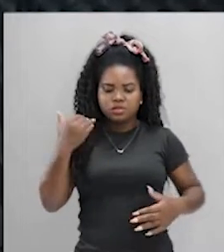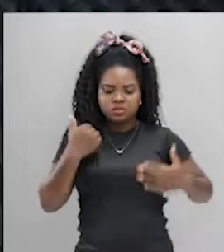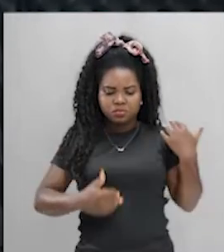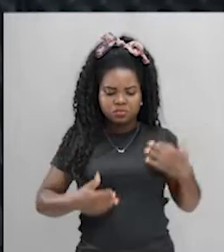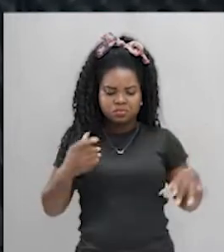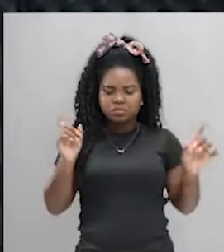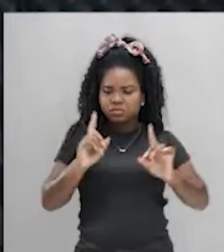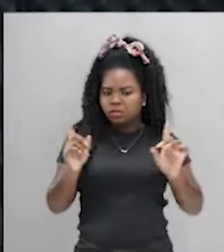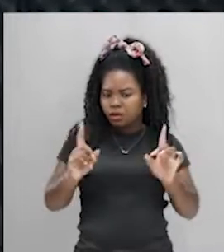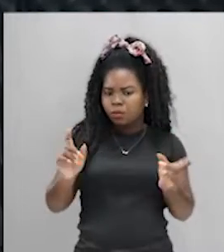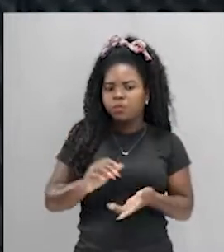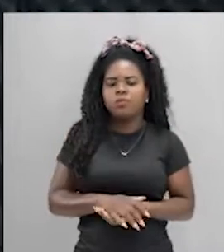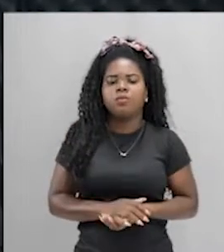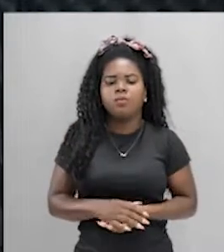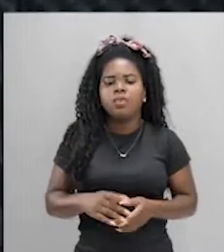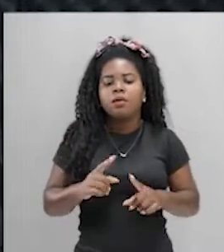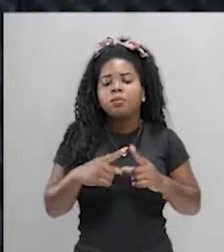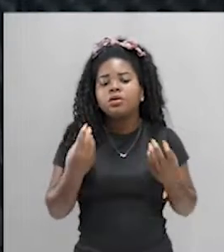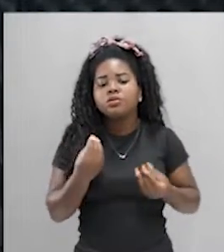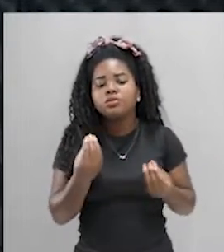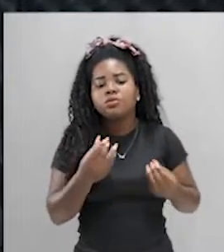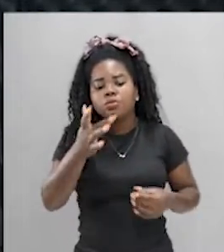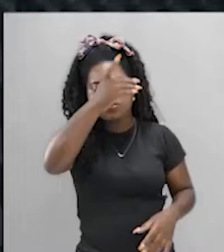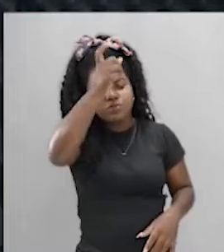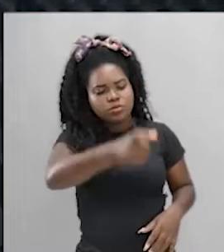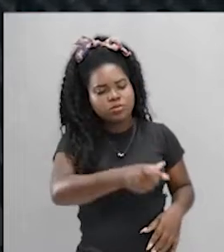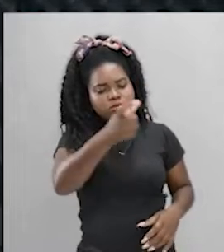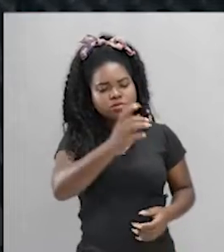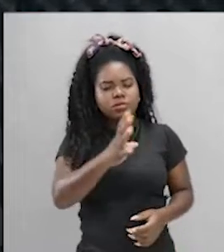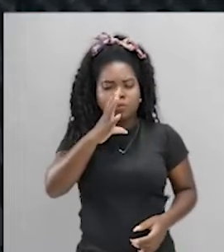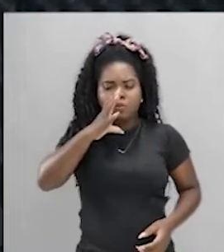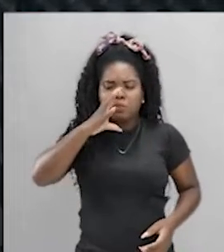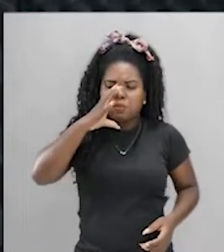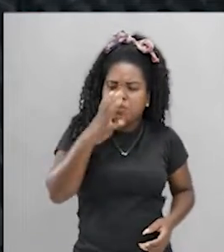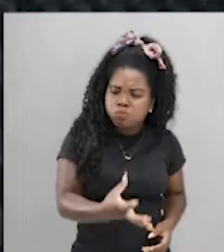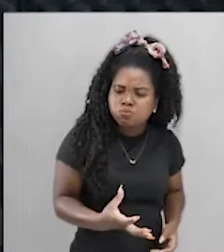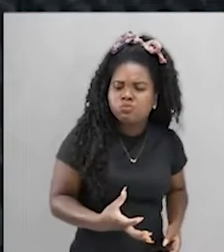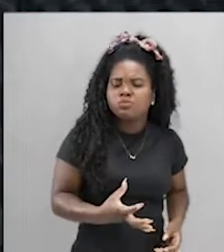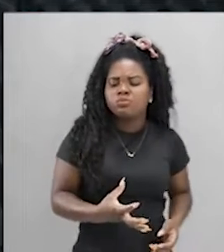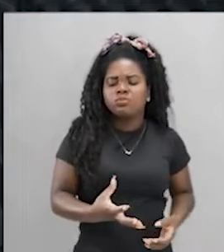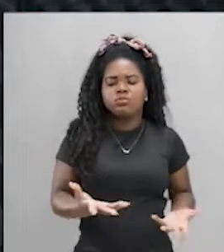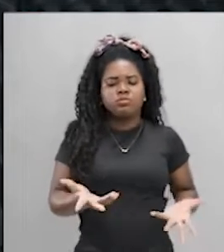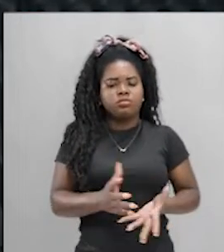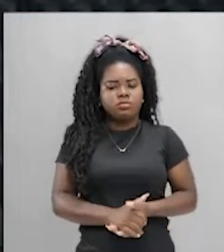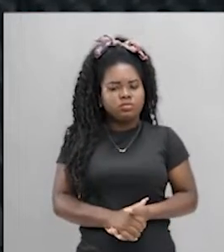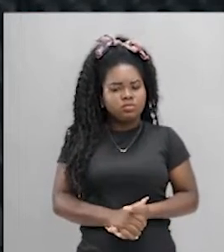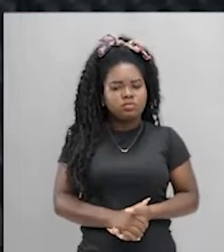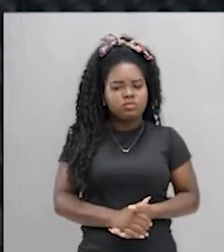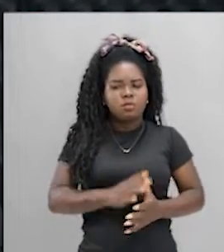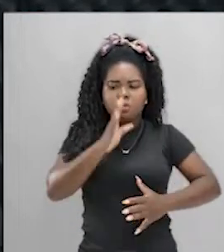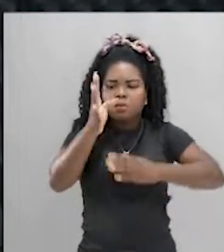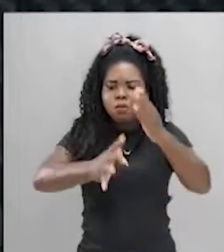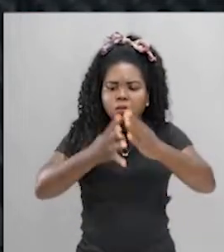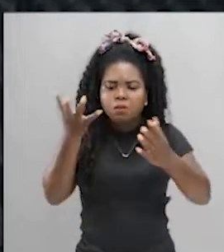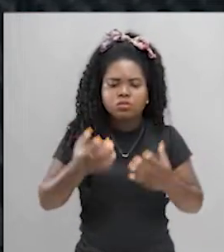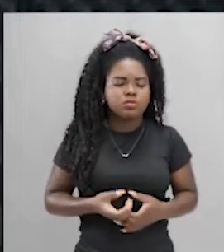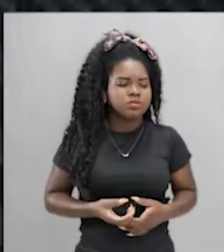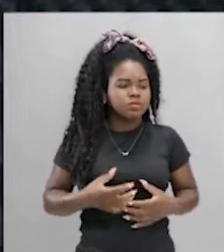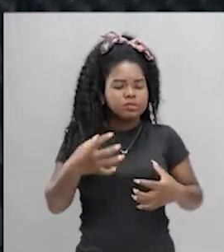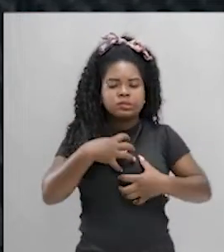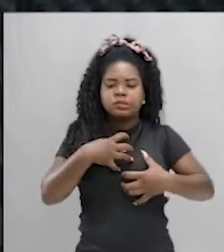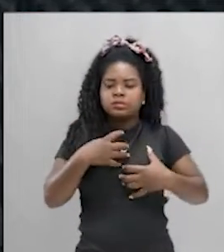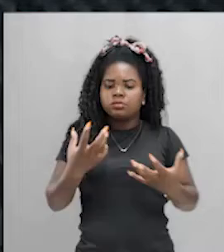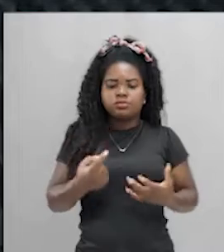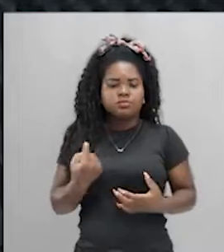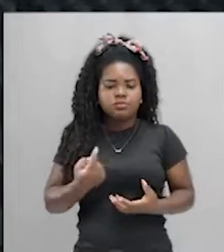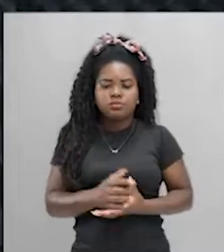que níveis exatamente as pessoas são cruéis, inclusive consigo mesmas. Eu tenho um aluno de teatro que ele diz que o medo dele é porque